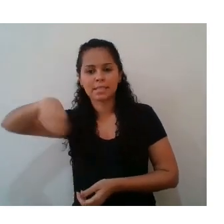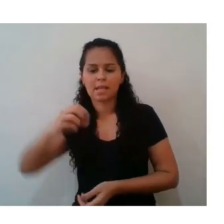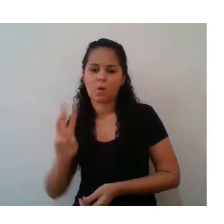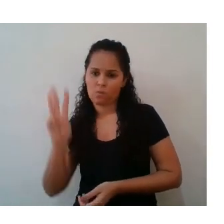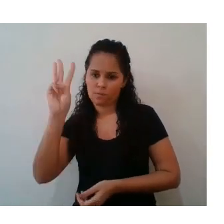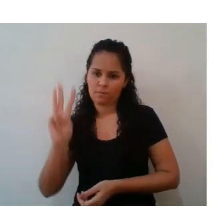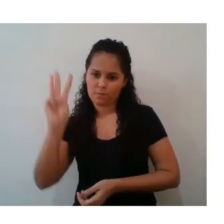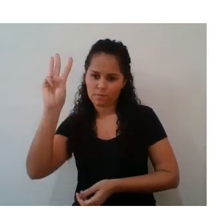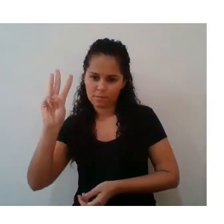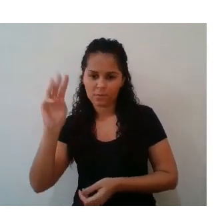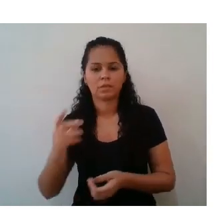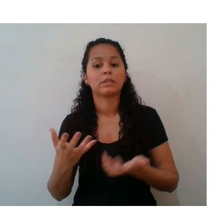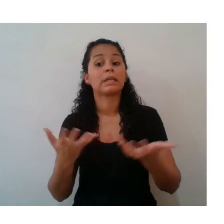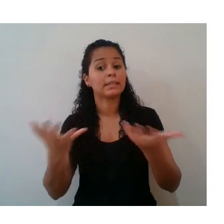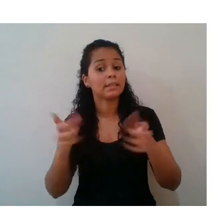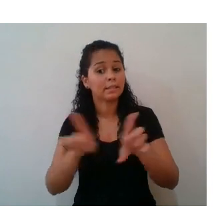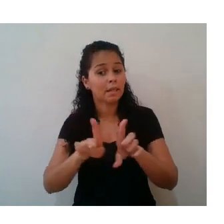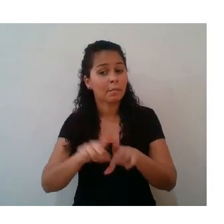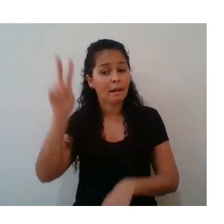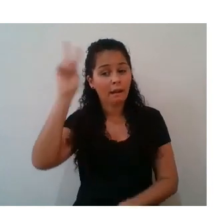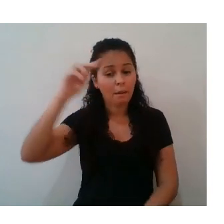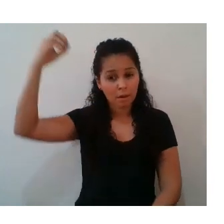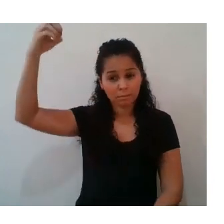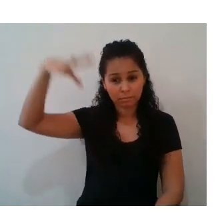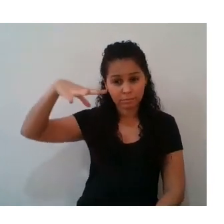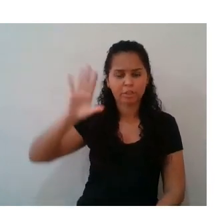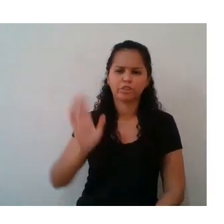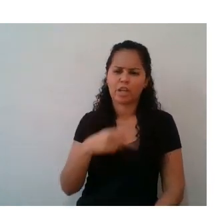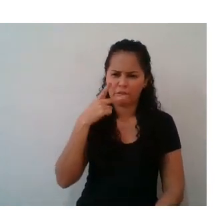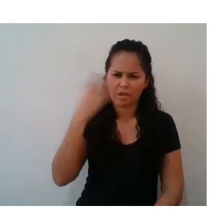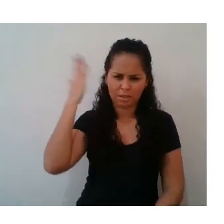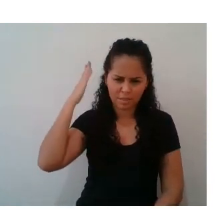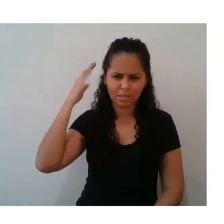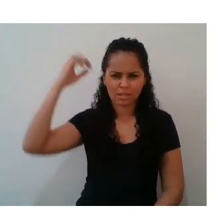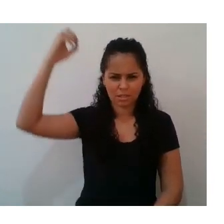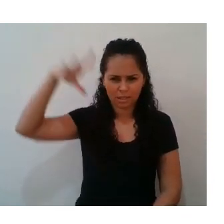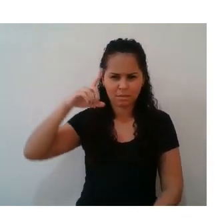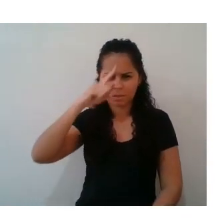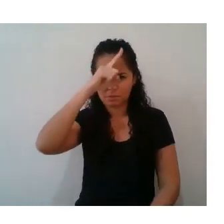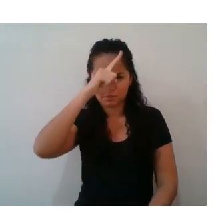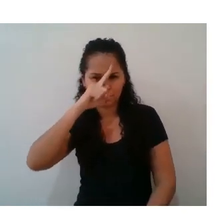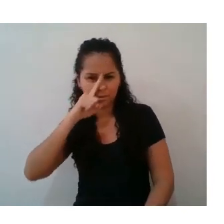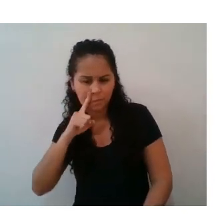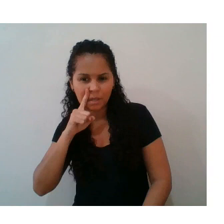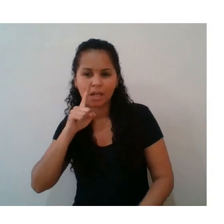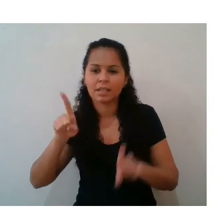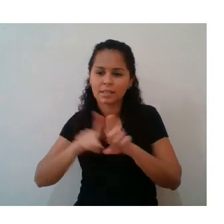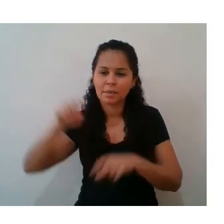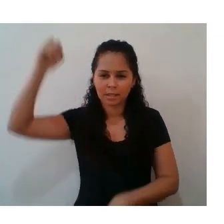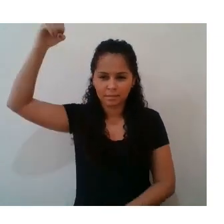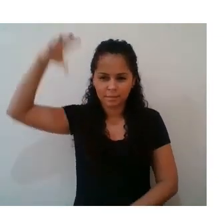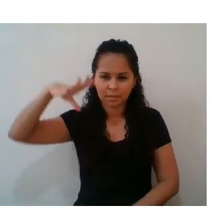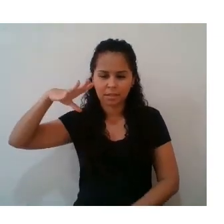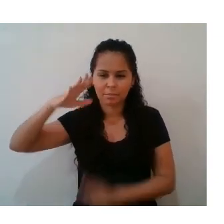E aí eu queria lembrar vocês dessas lâmpadas, falamos dela, incandescente e fluorescente. e